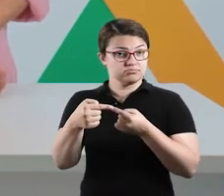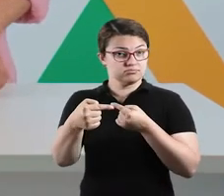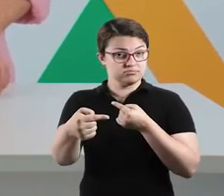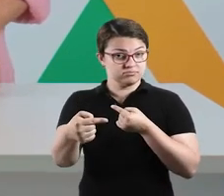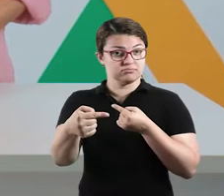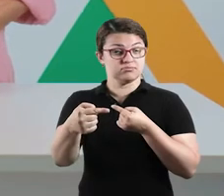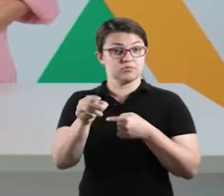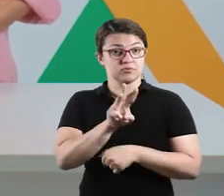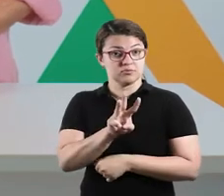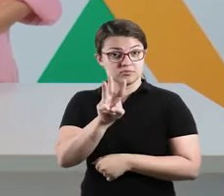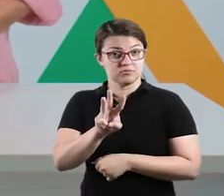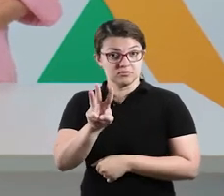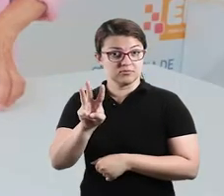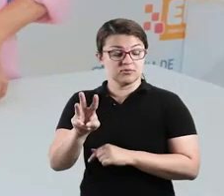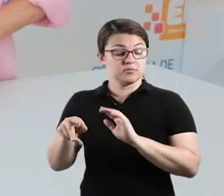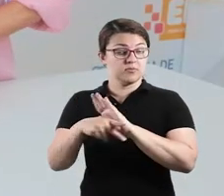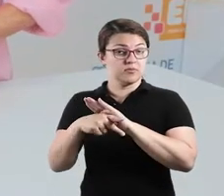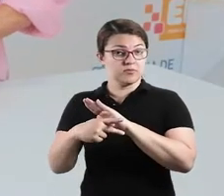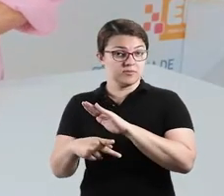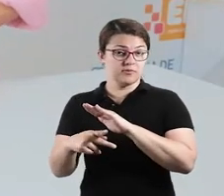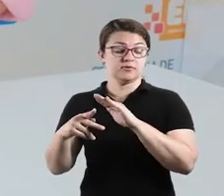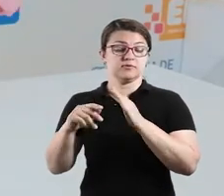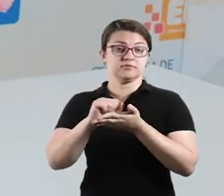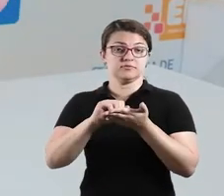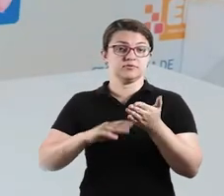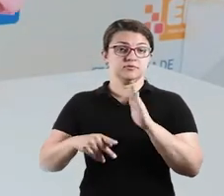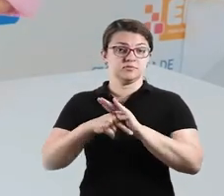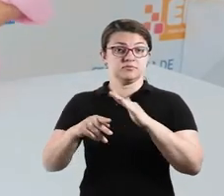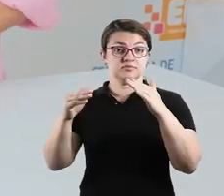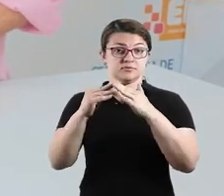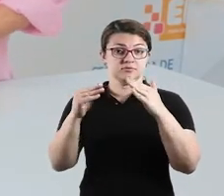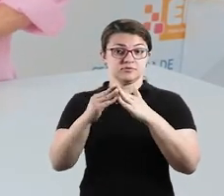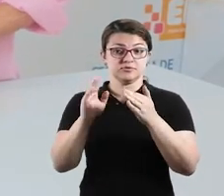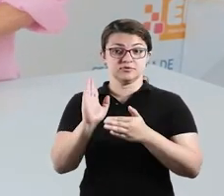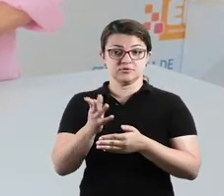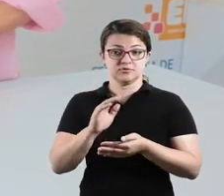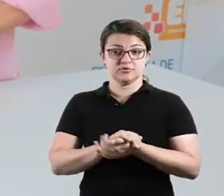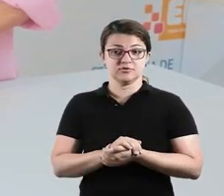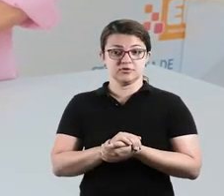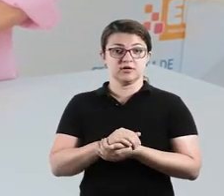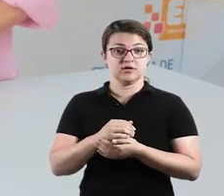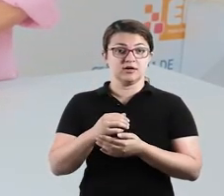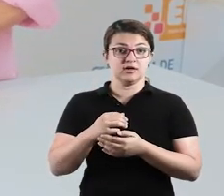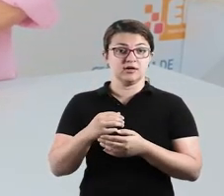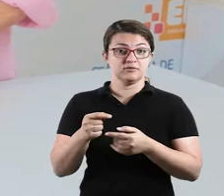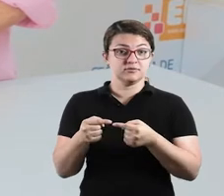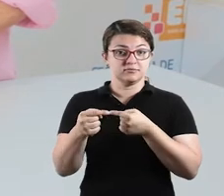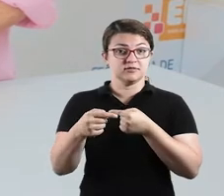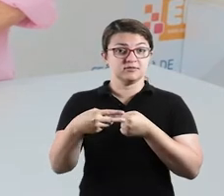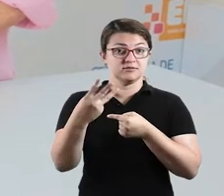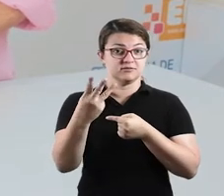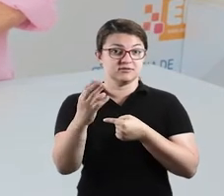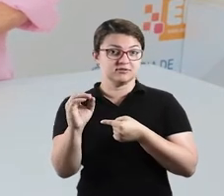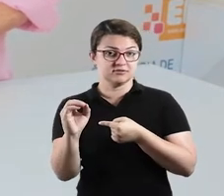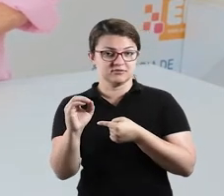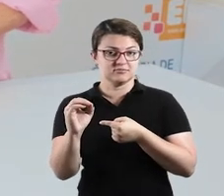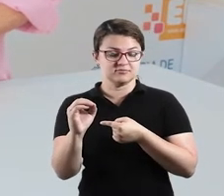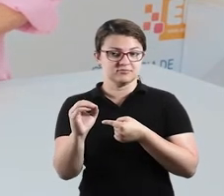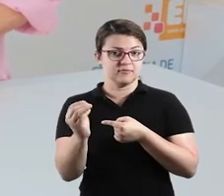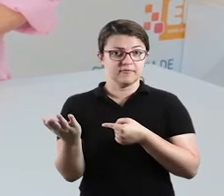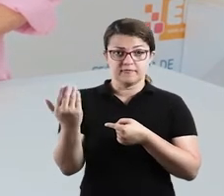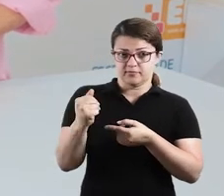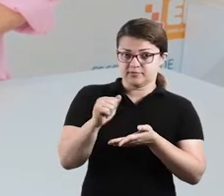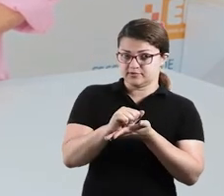Casa. Lembrando que esta é a nossa 30ª edição do Link Lição de Casa. Vamos para as atividades?